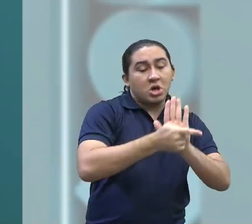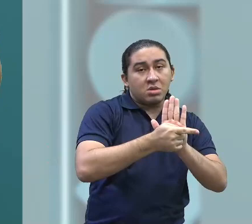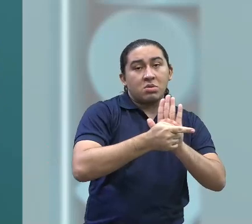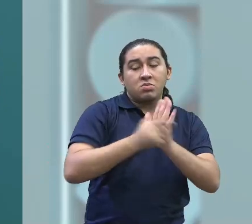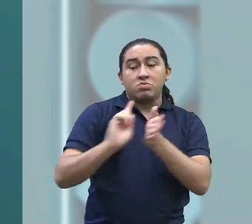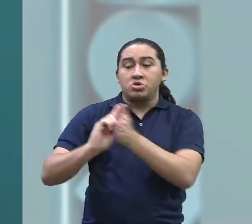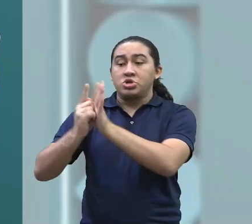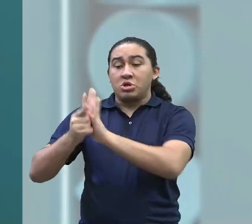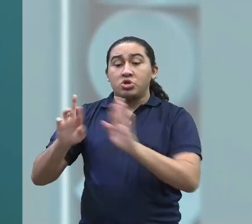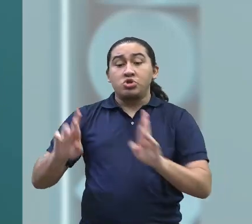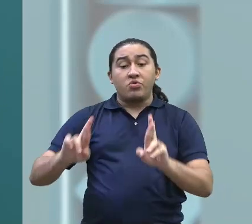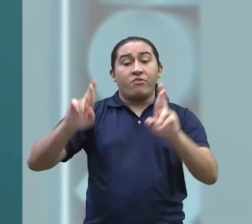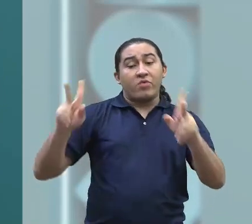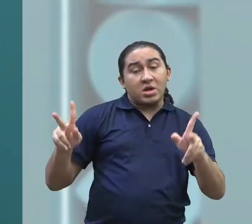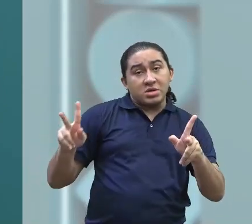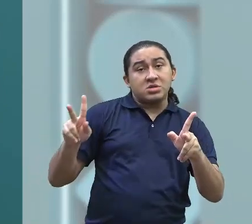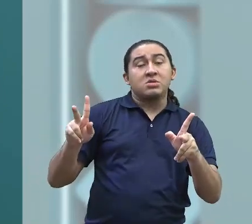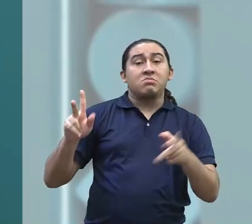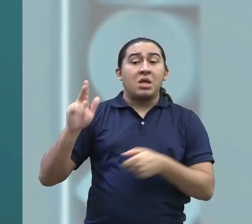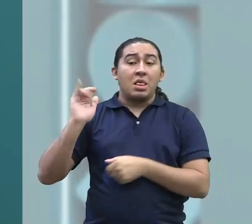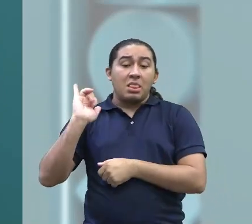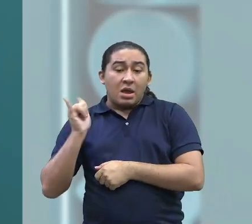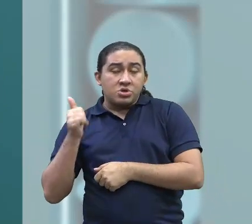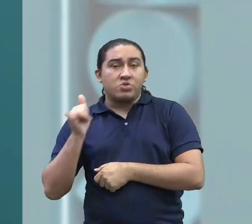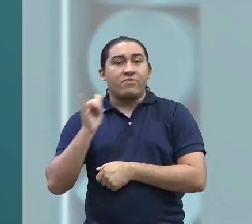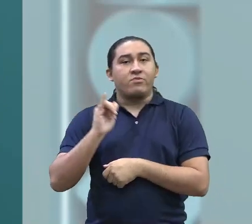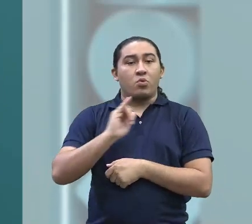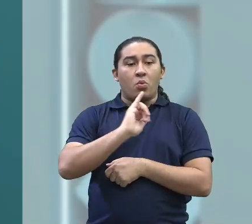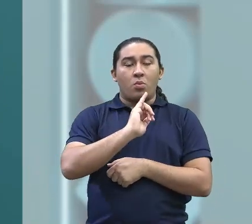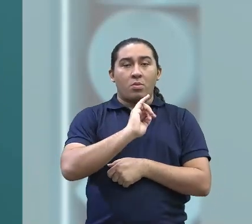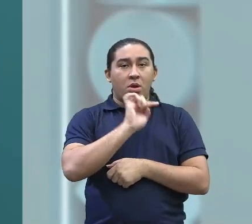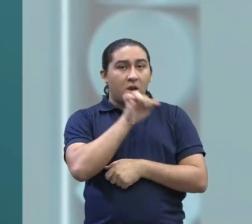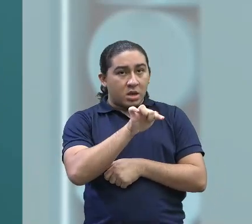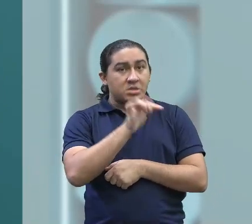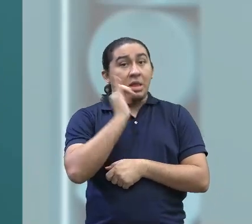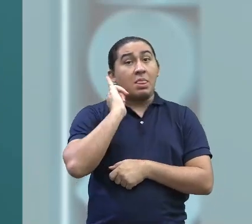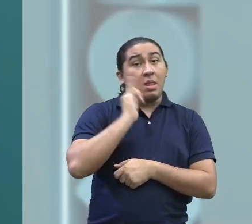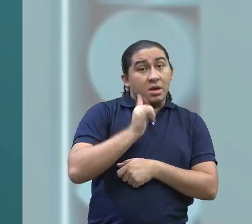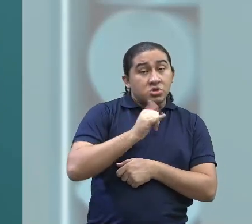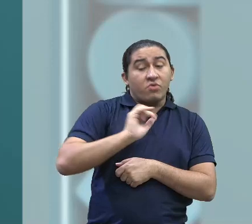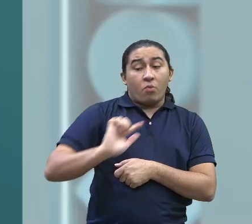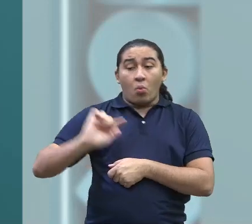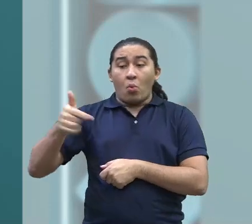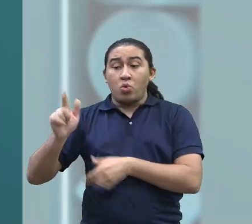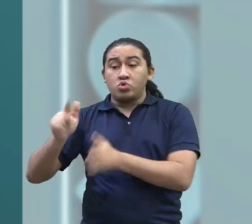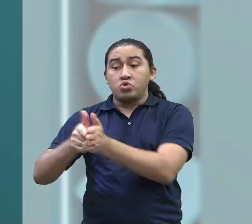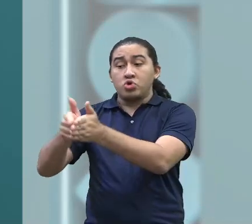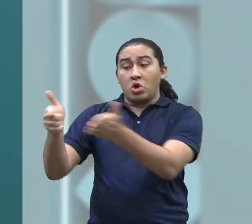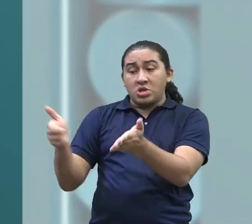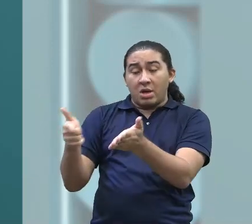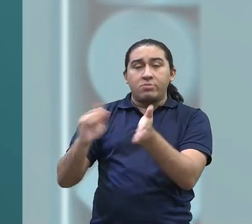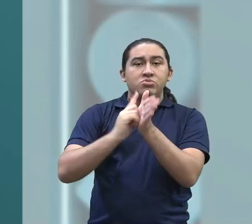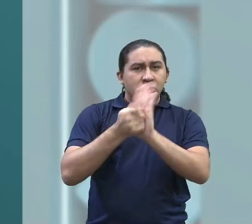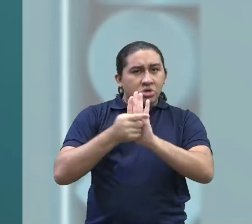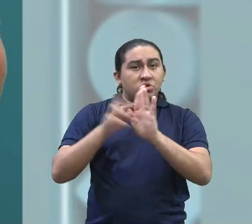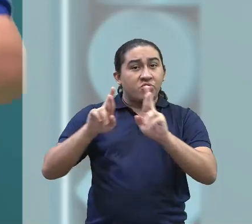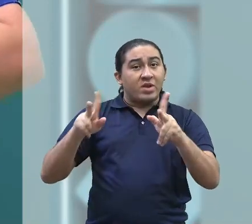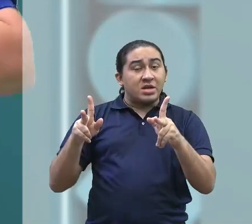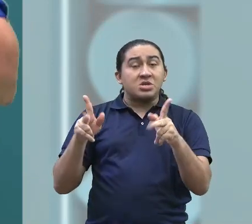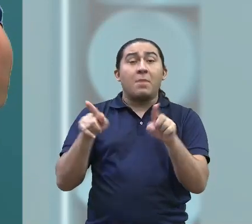diferentes, narrativo e o outro gênero jornalístico, em